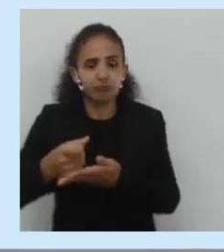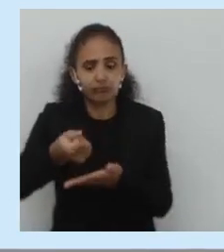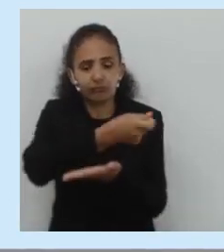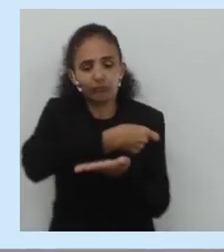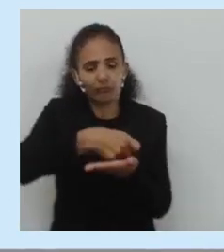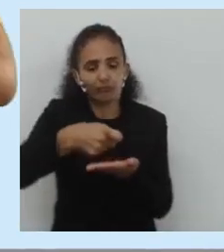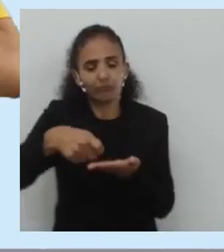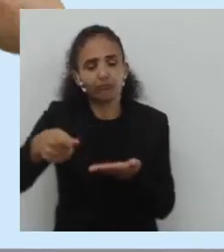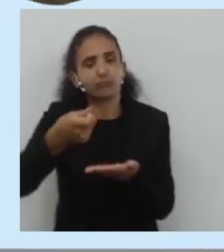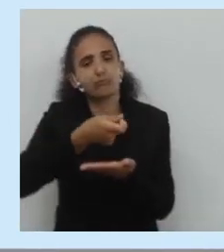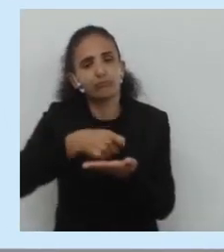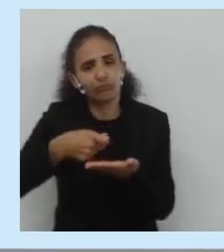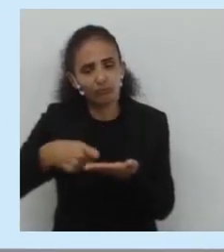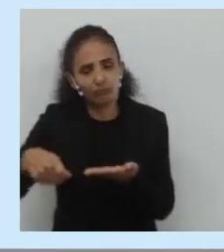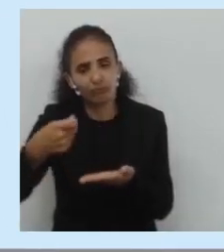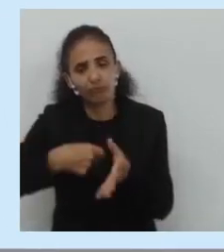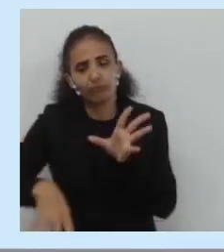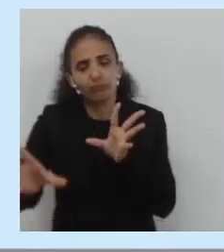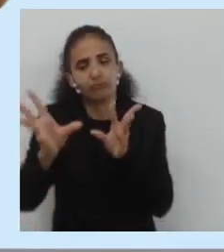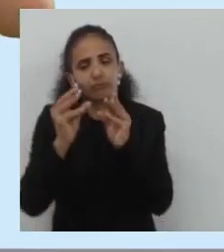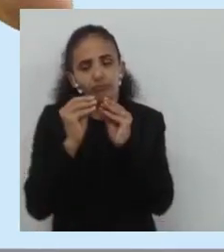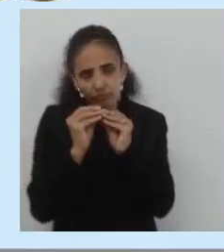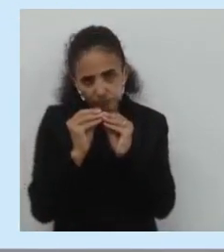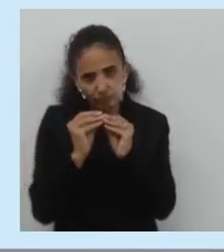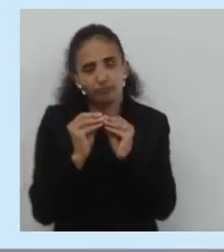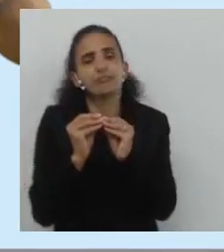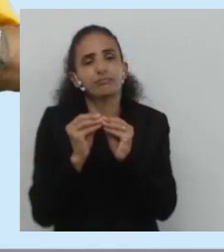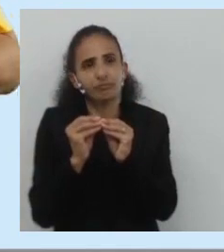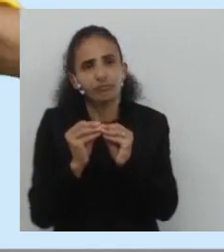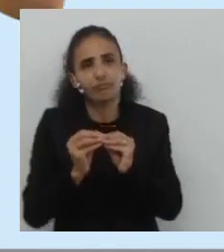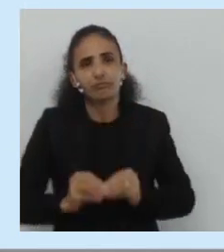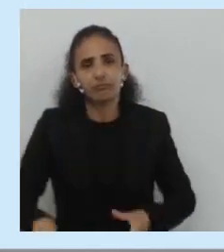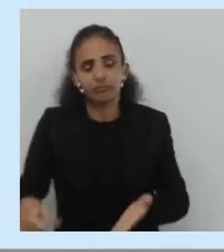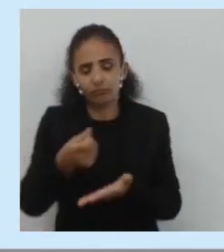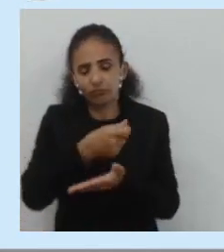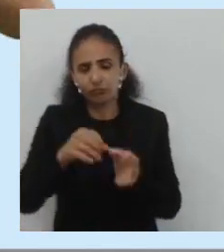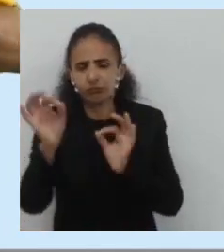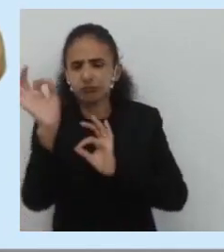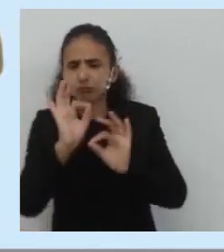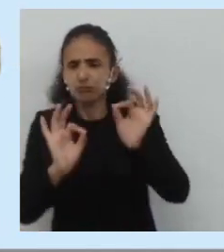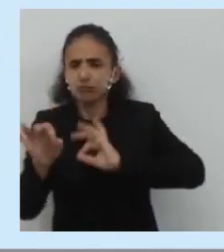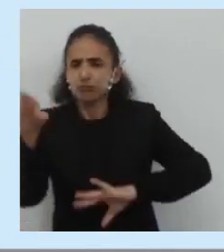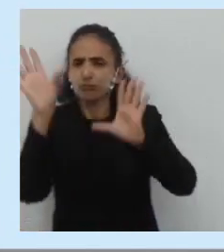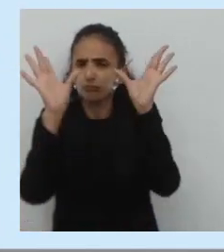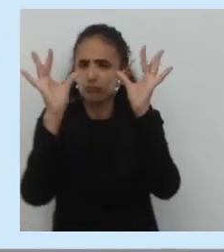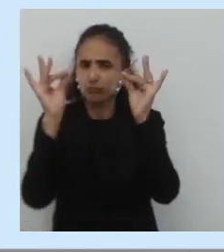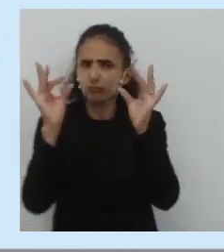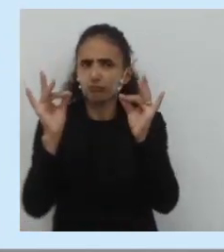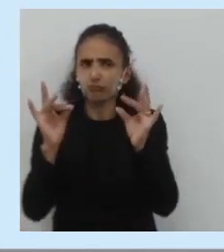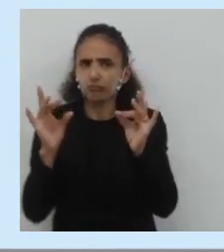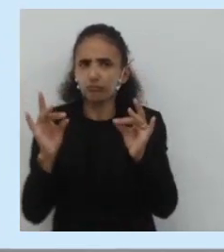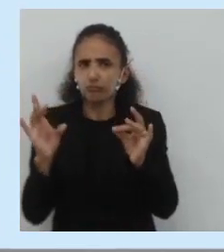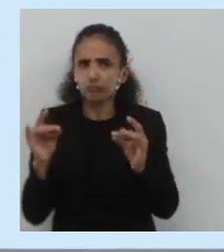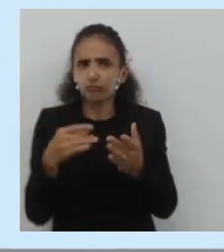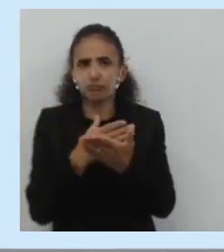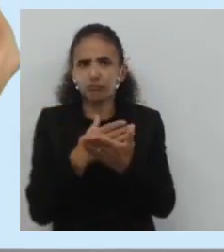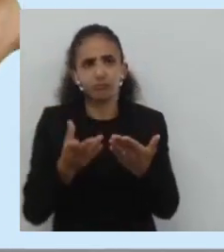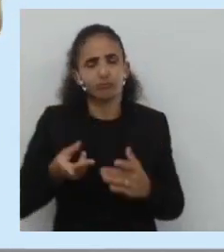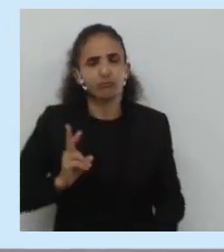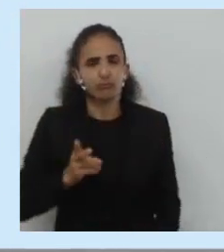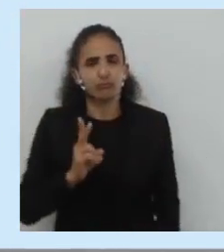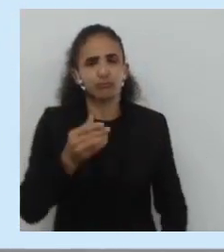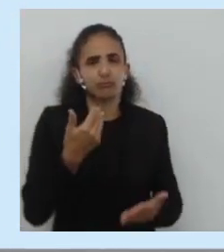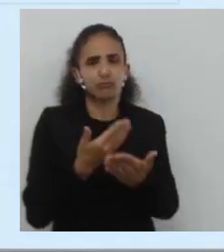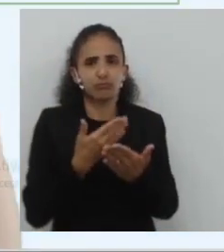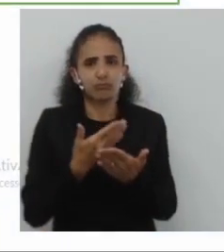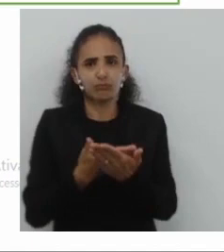tomada de nota, no resumo, guardar, esquematizar o conhecimento.